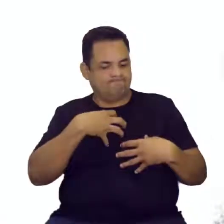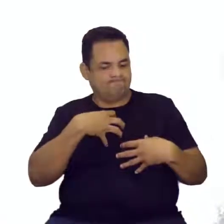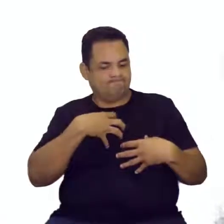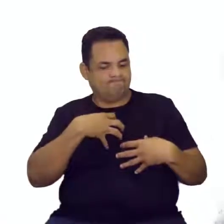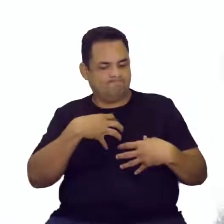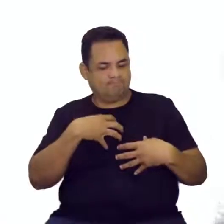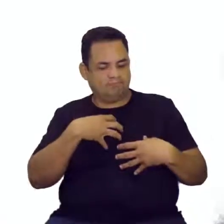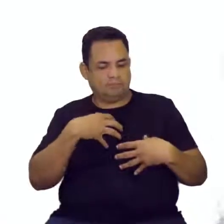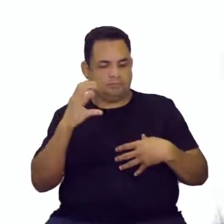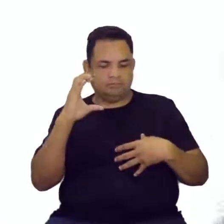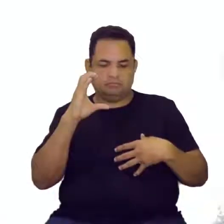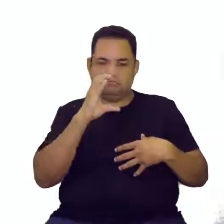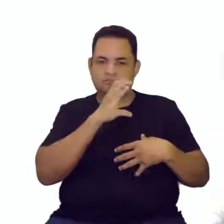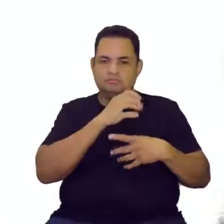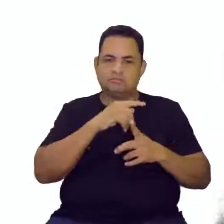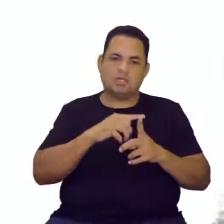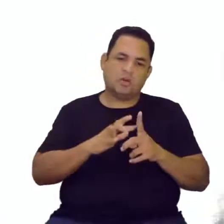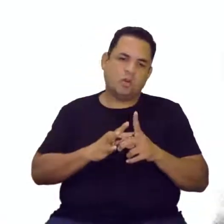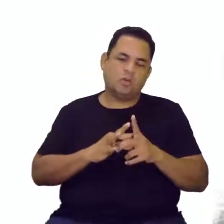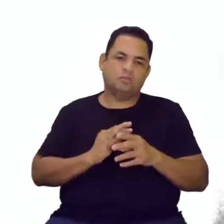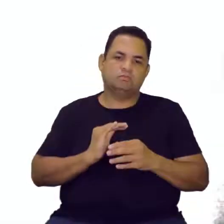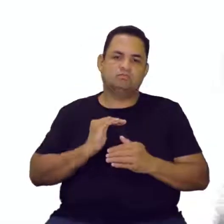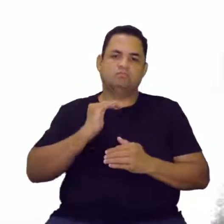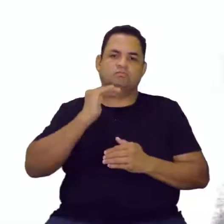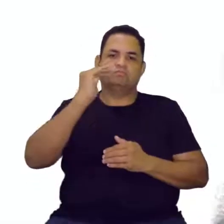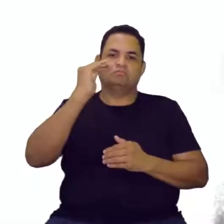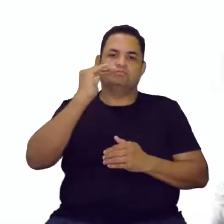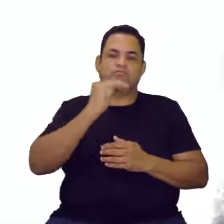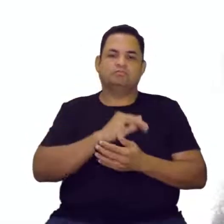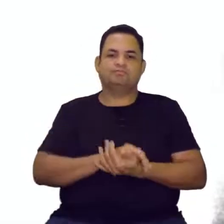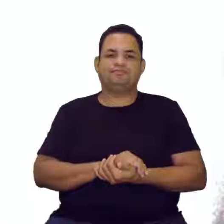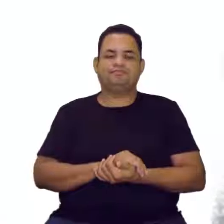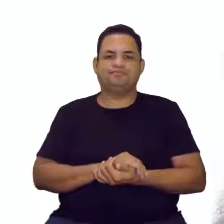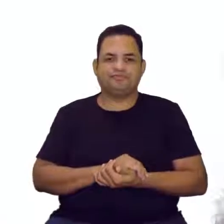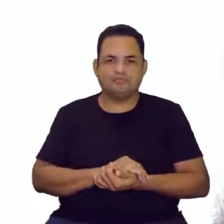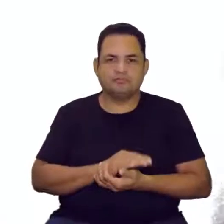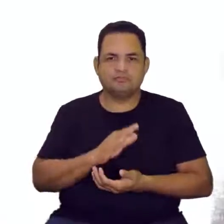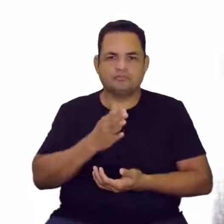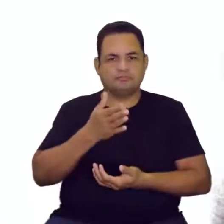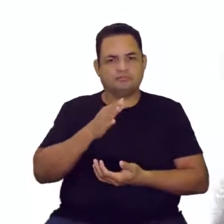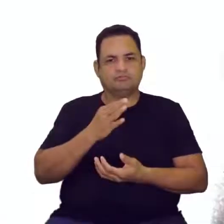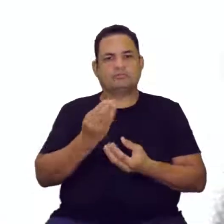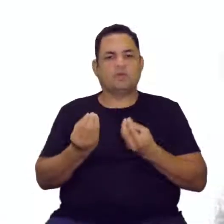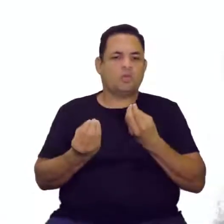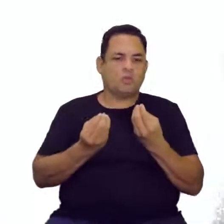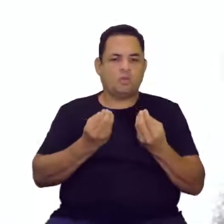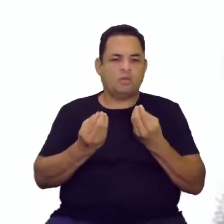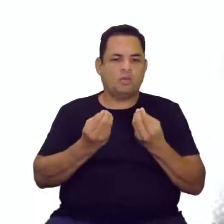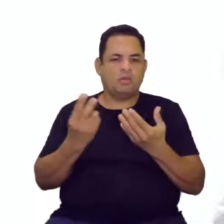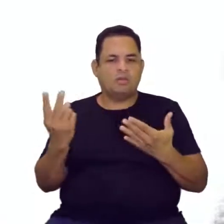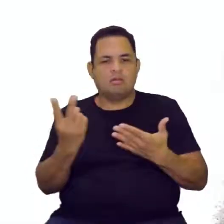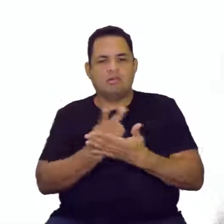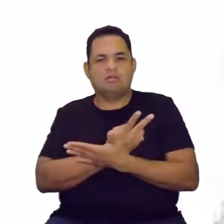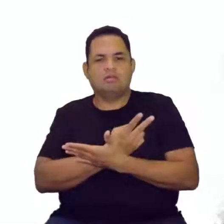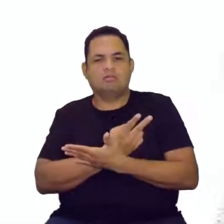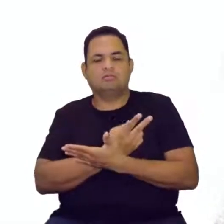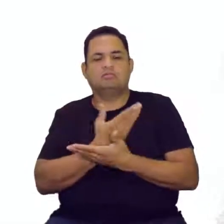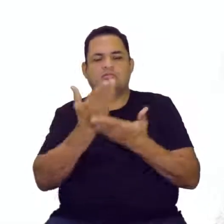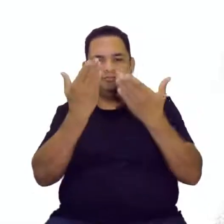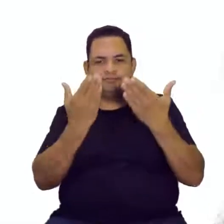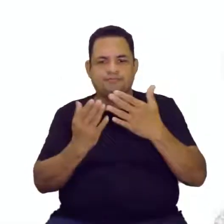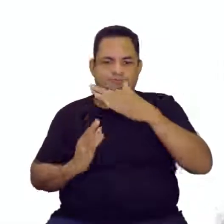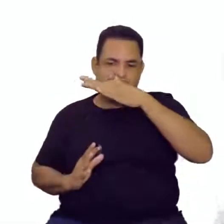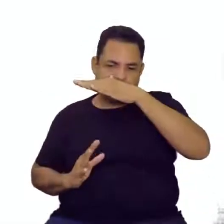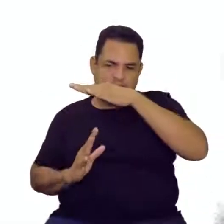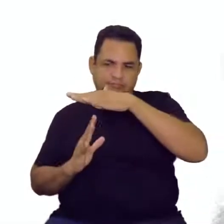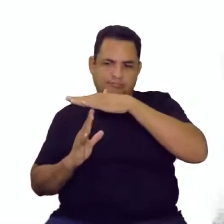térmica elevada. Deu para entender, pessoal, mais ou menos como que funciona essa situação